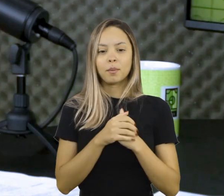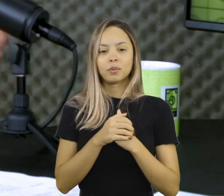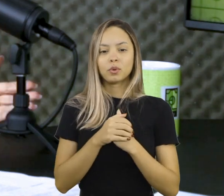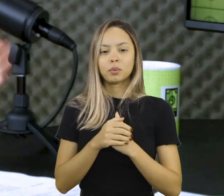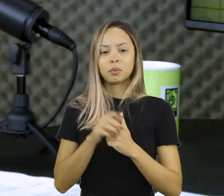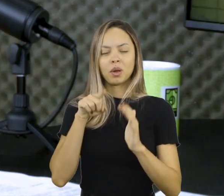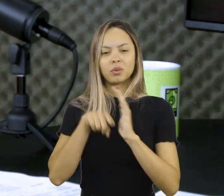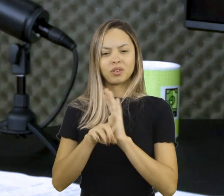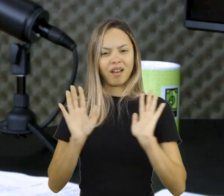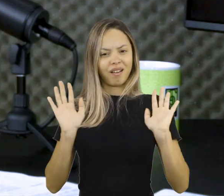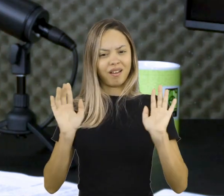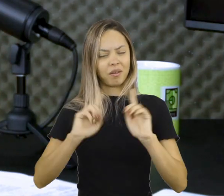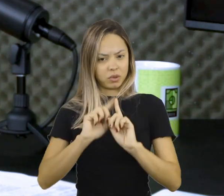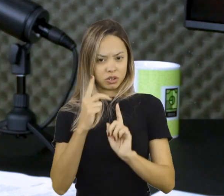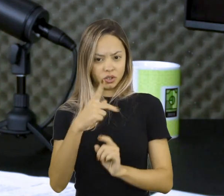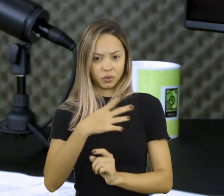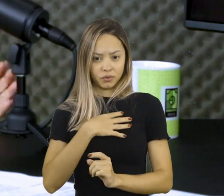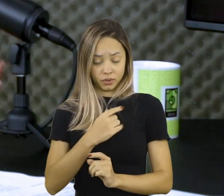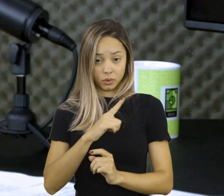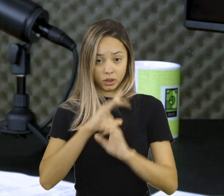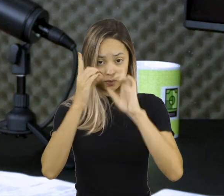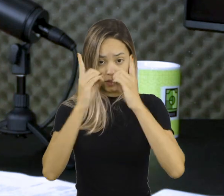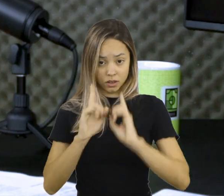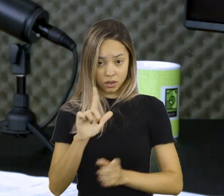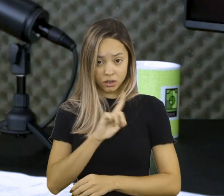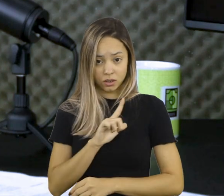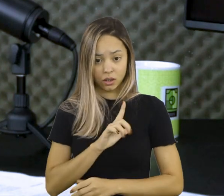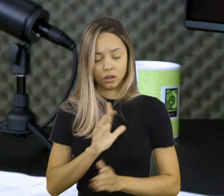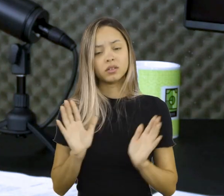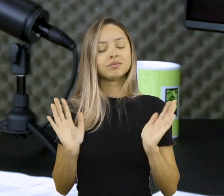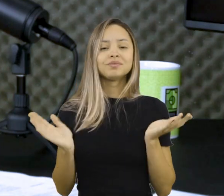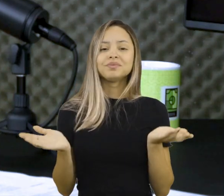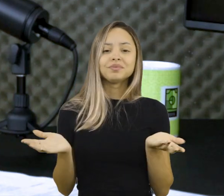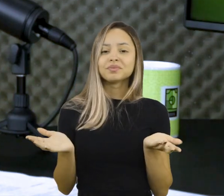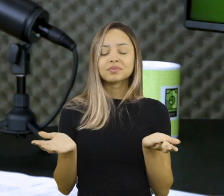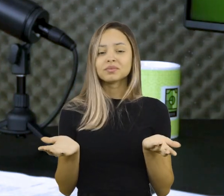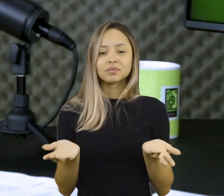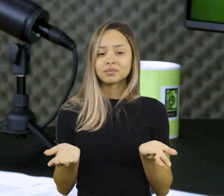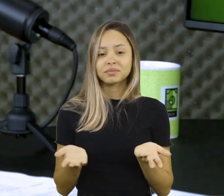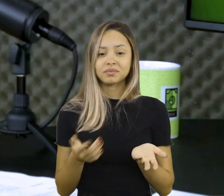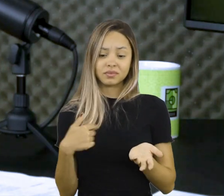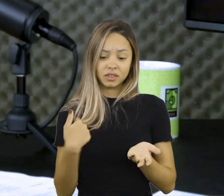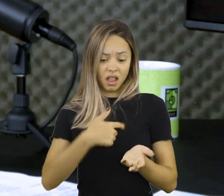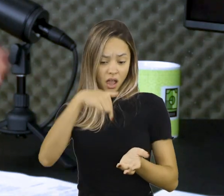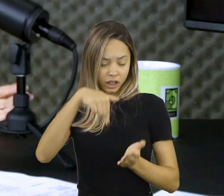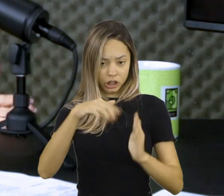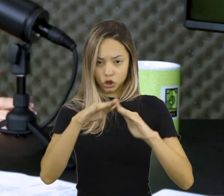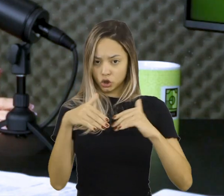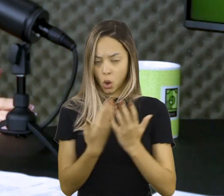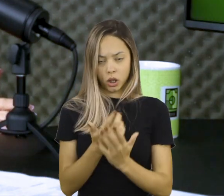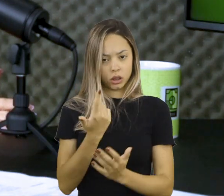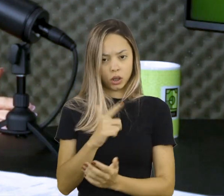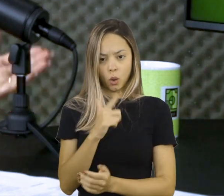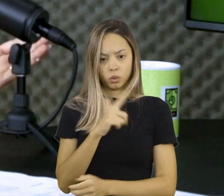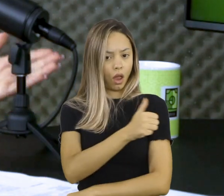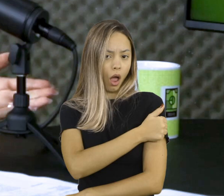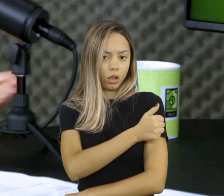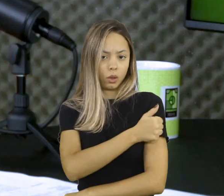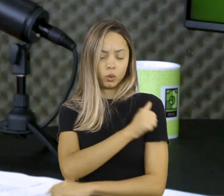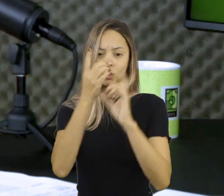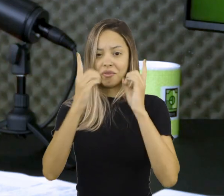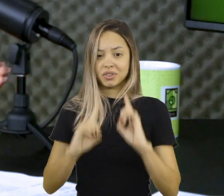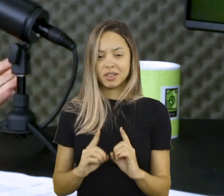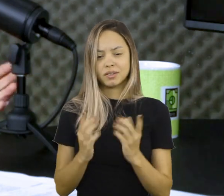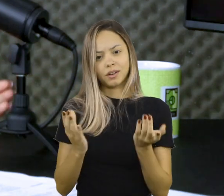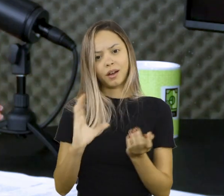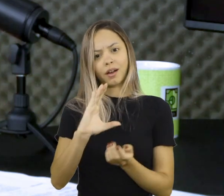Ah mas se o filho tem deficiência não a gente não tem nenhum registro de alunos com deficiência e nunca vai ter né porque quando